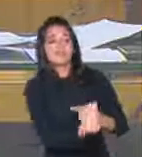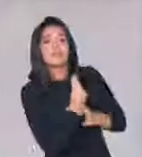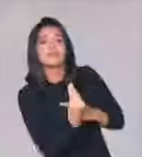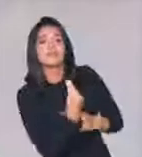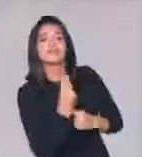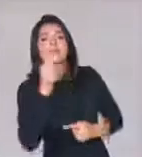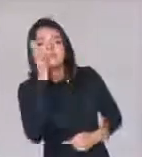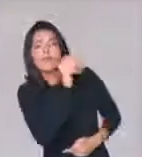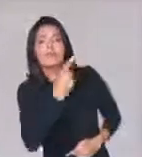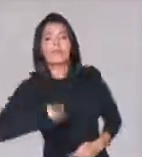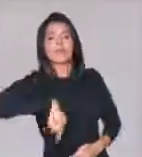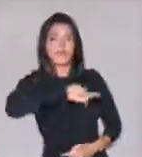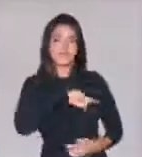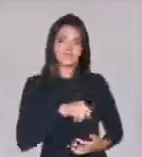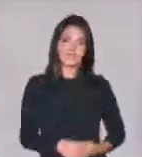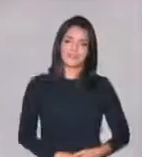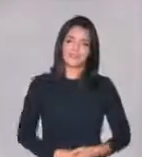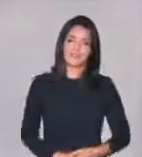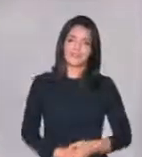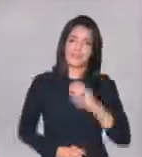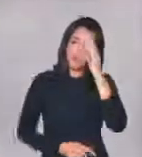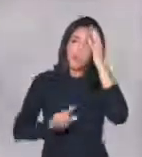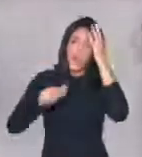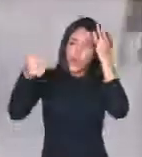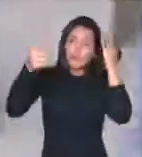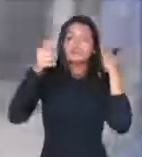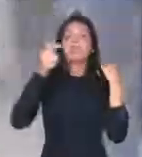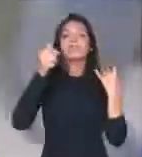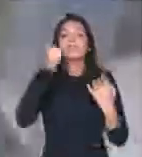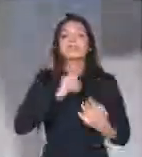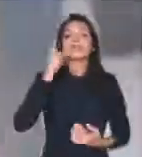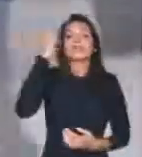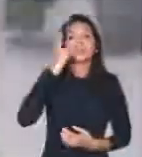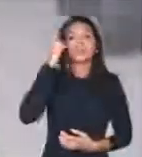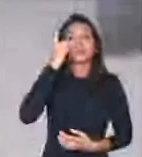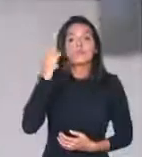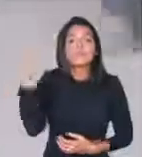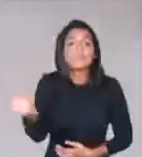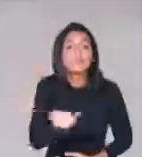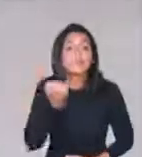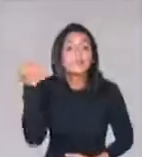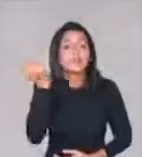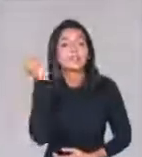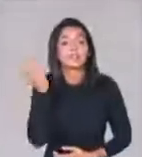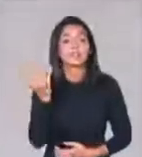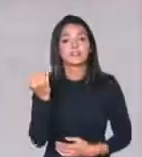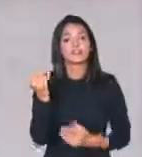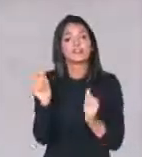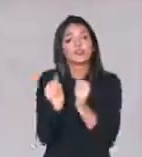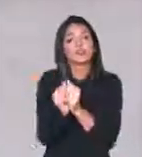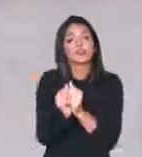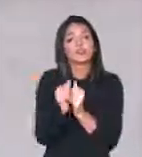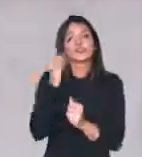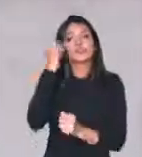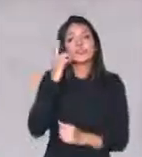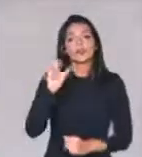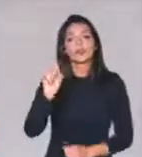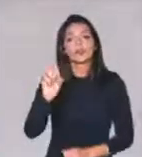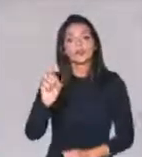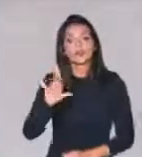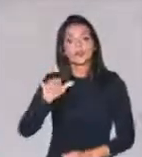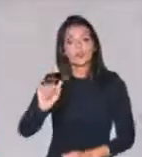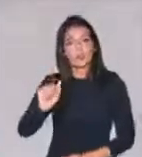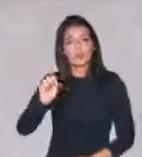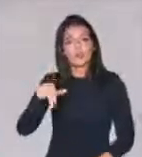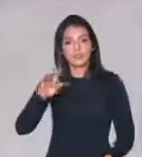Eu pedi só para registrar também que outra deputada muito importante da bancada feminina assinou junto conosco, que é a deputada Soraya Santos, que